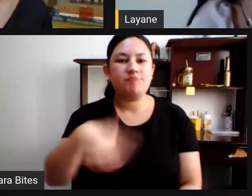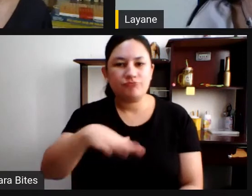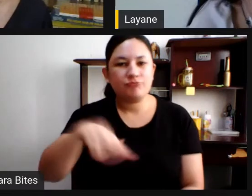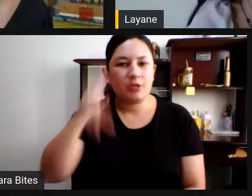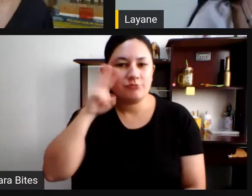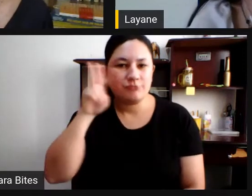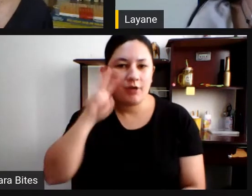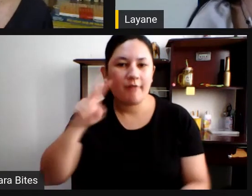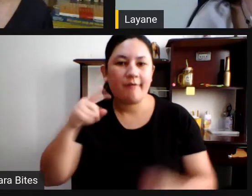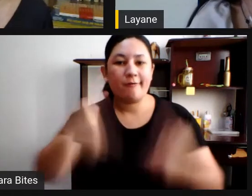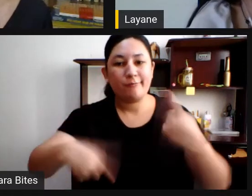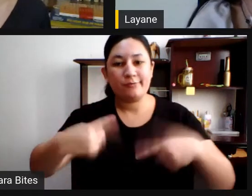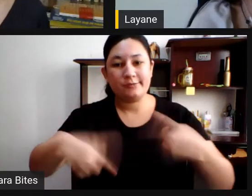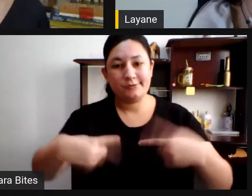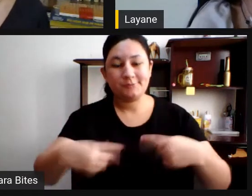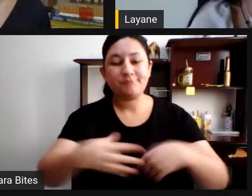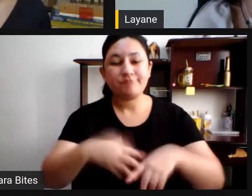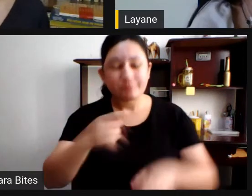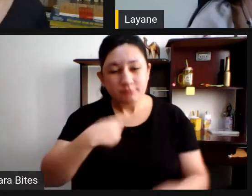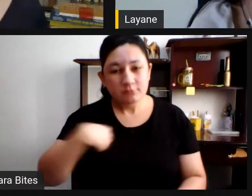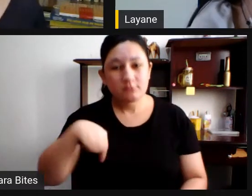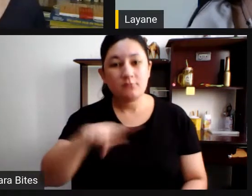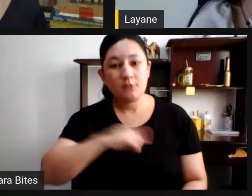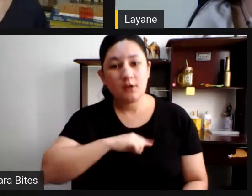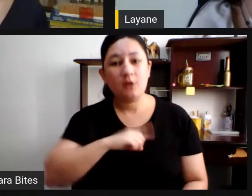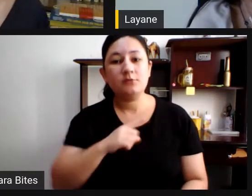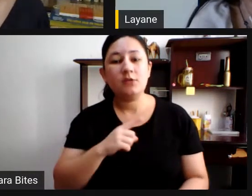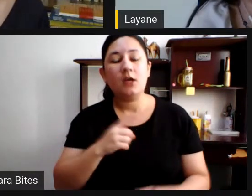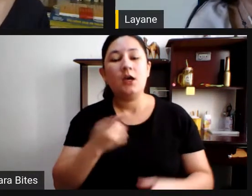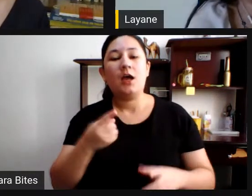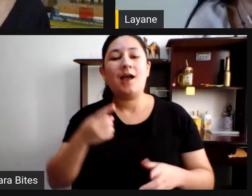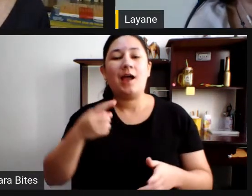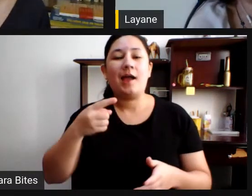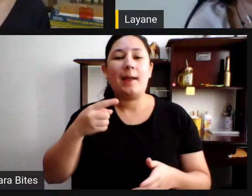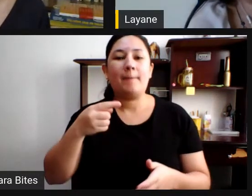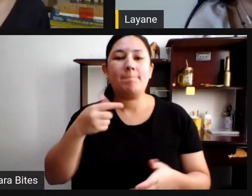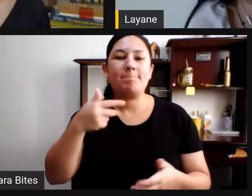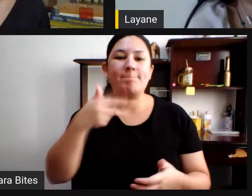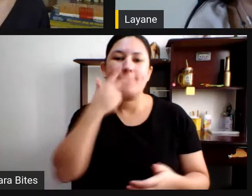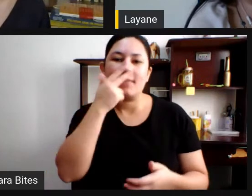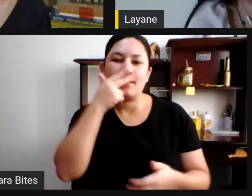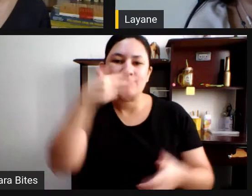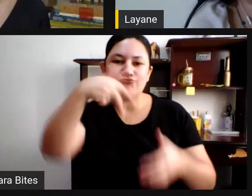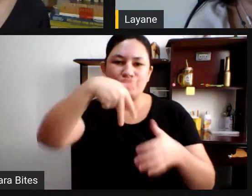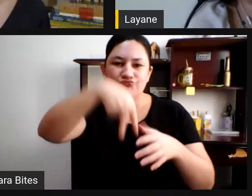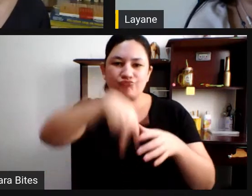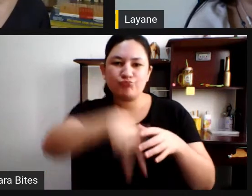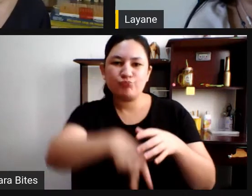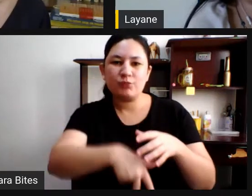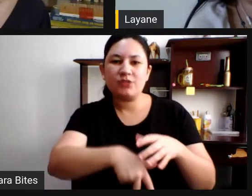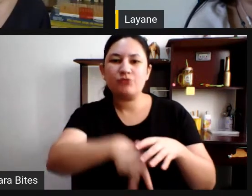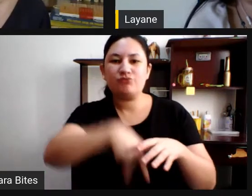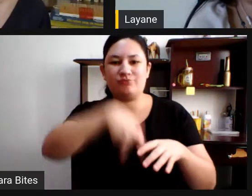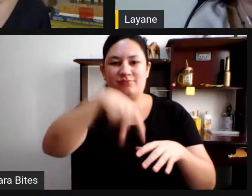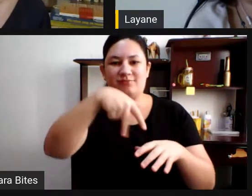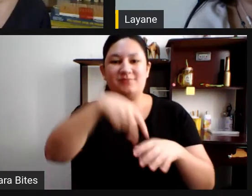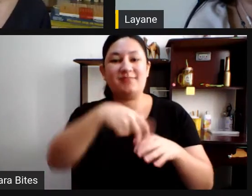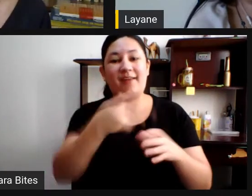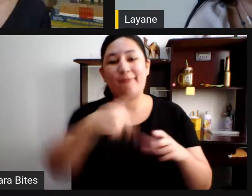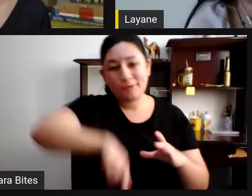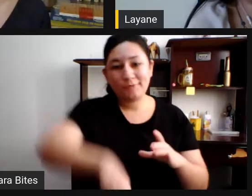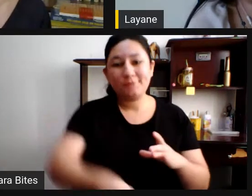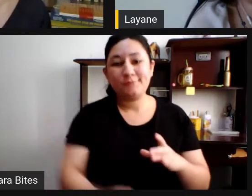linguagem né e aí quando a gente fala por exemplo de fake news e podemos falar de vários outros fatos de